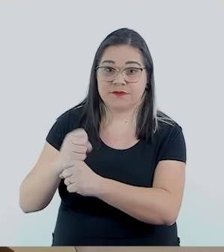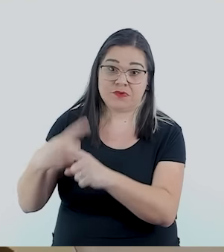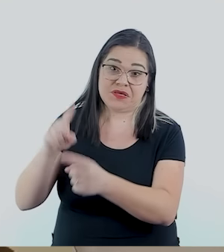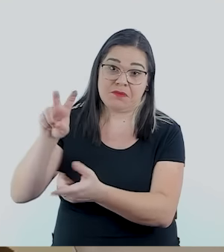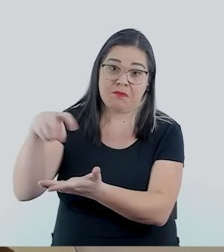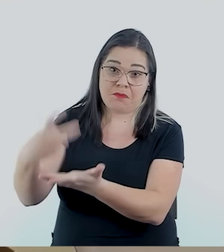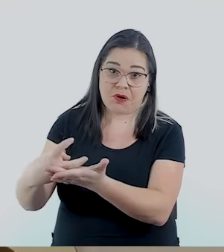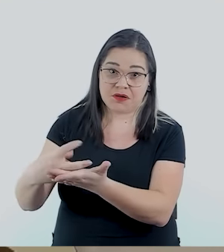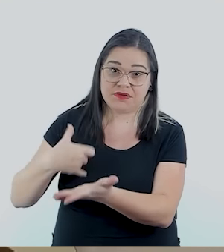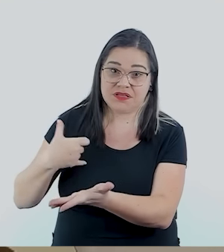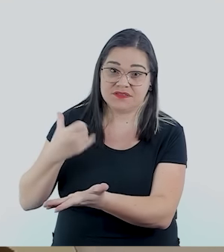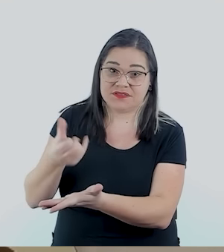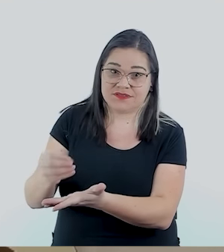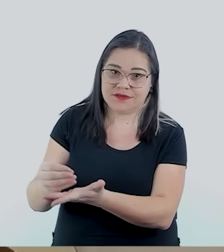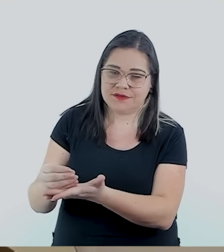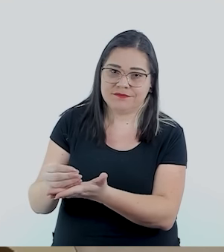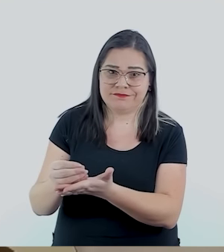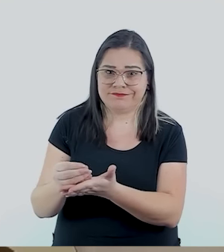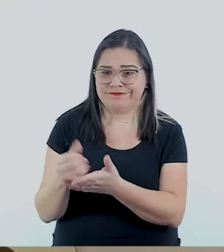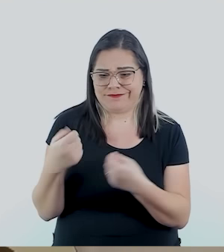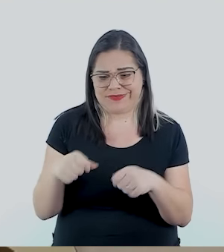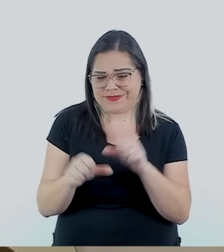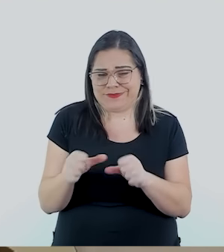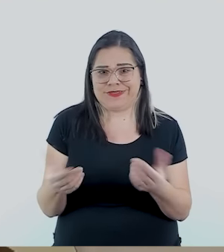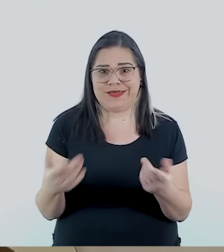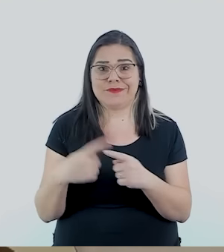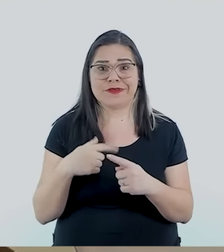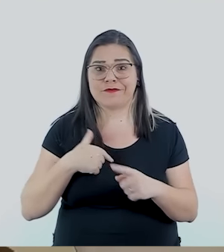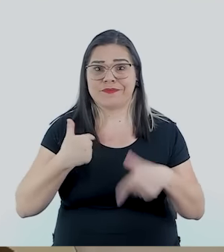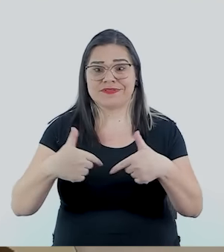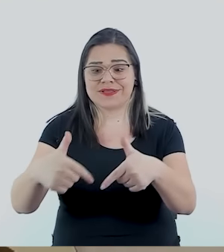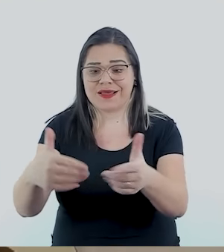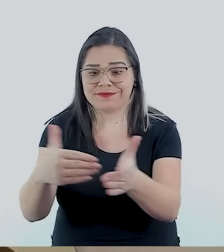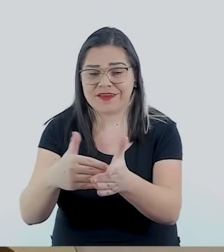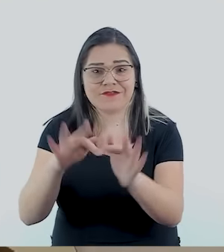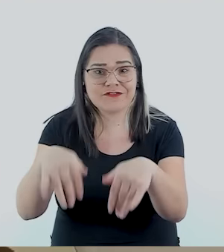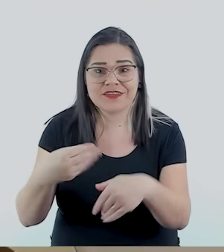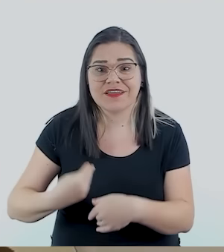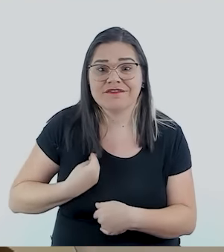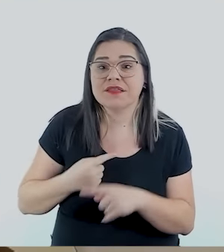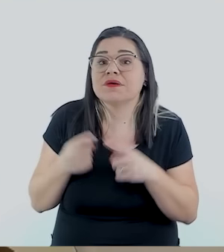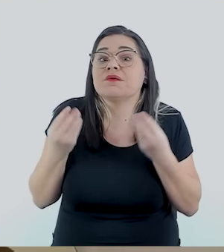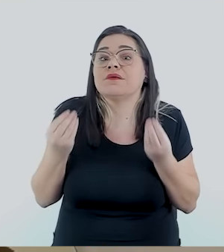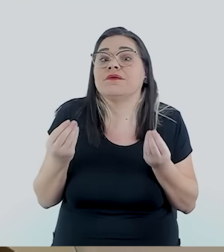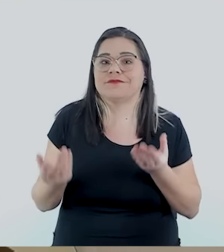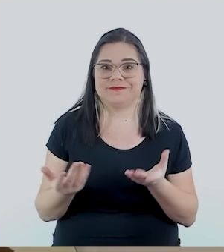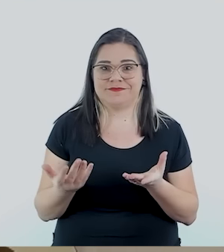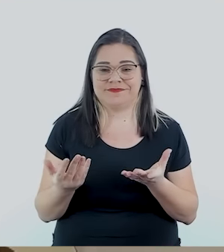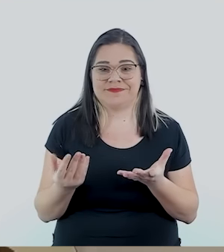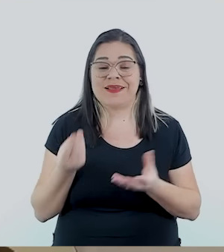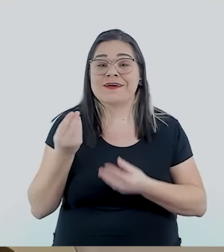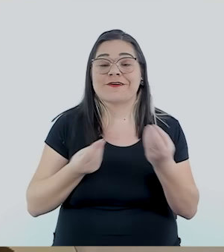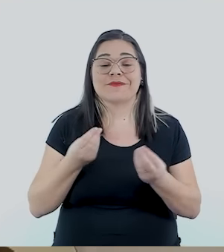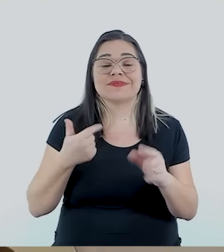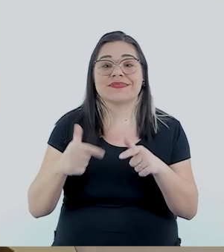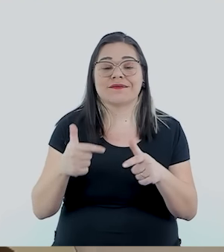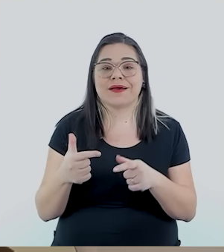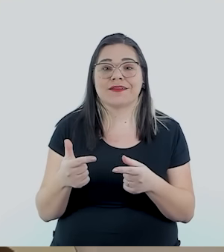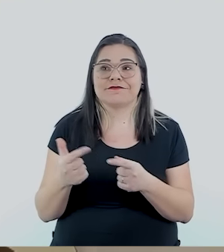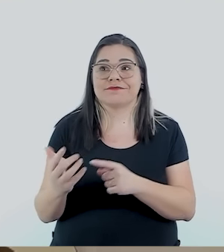urgente então assim eu vou ter que trabalhar até o resto da vida mas de que formas o meu trabalho vai eh se